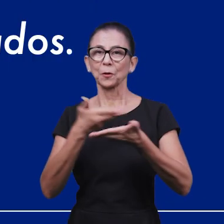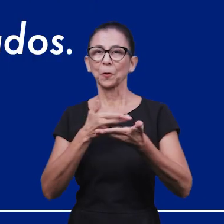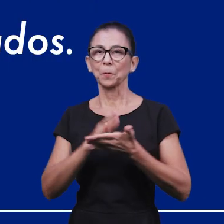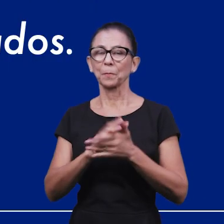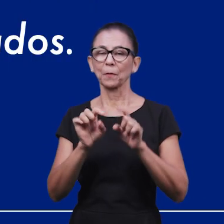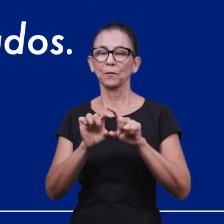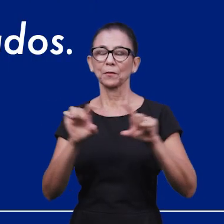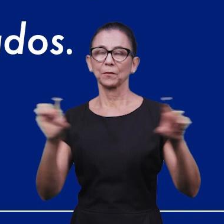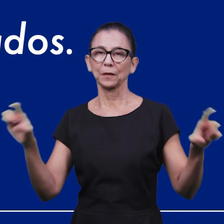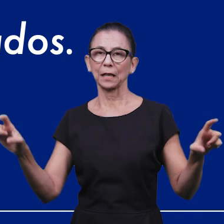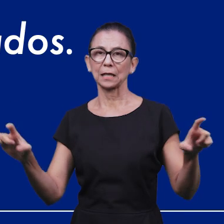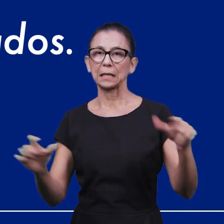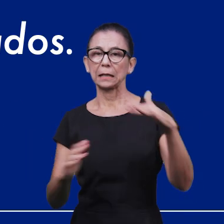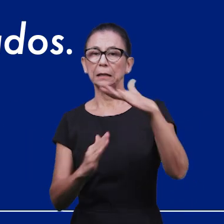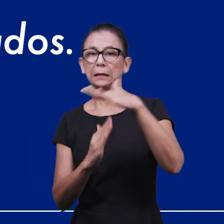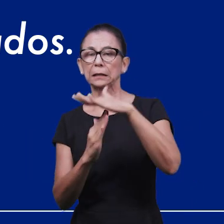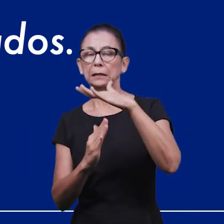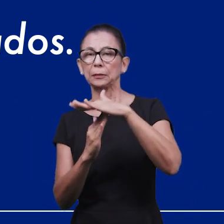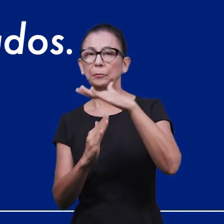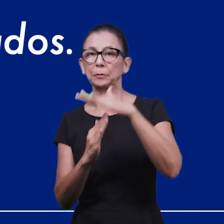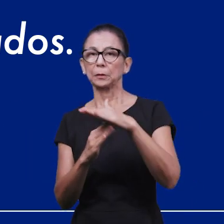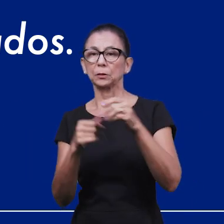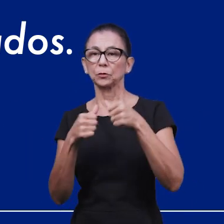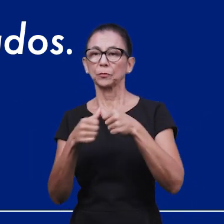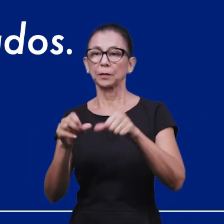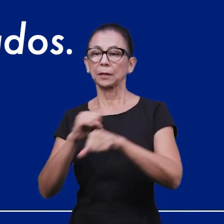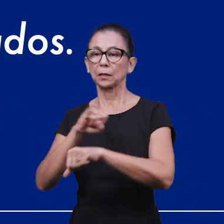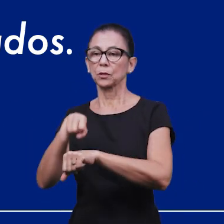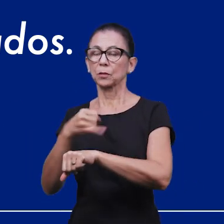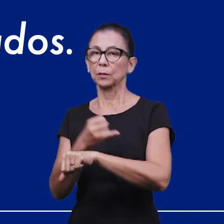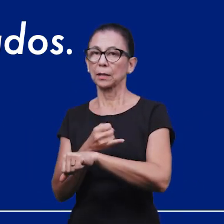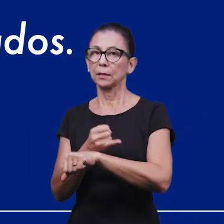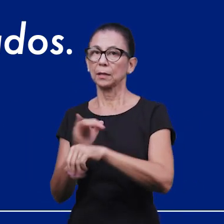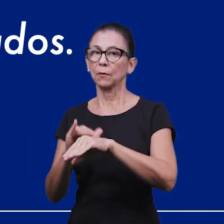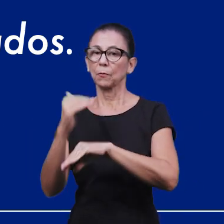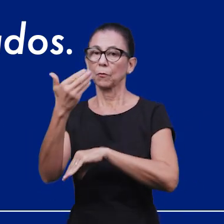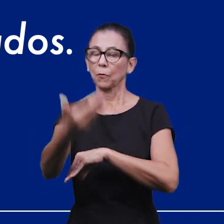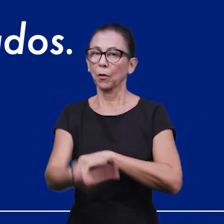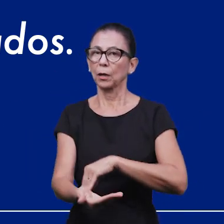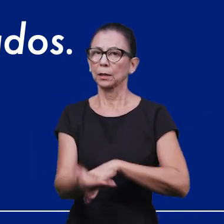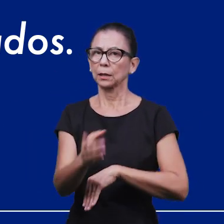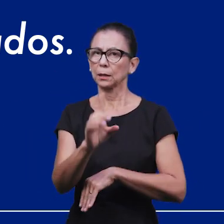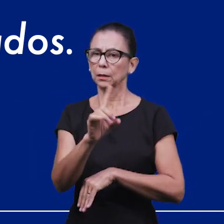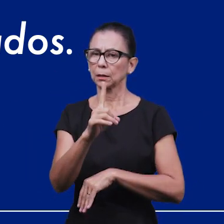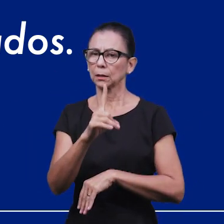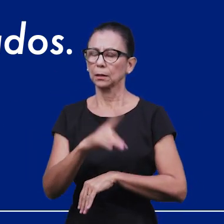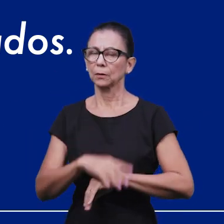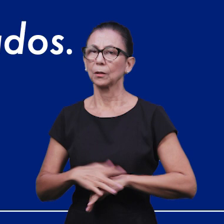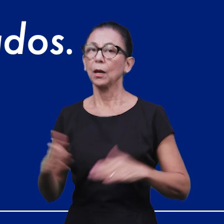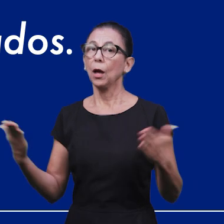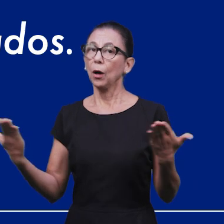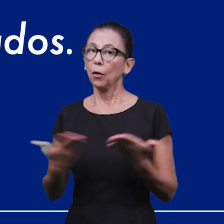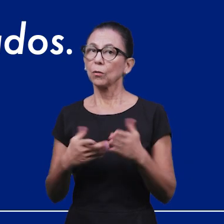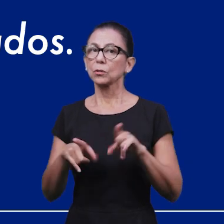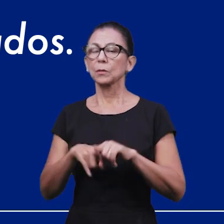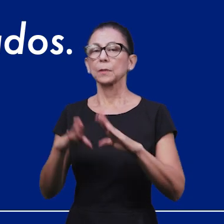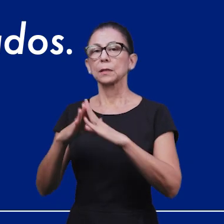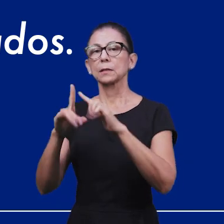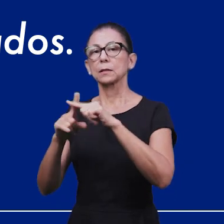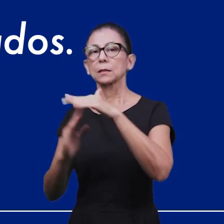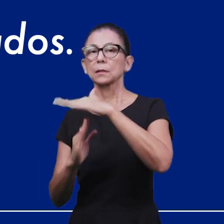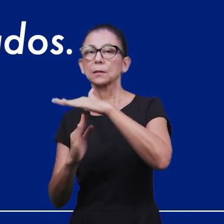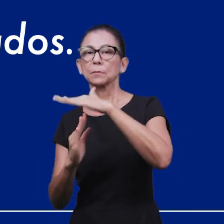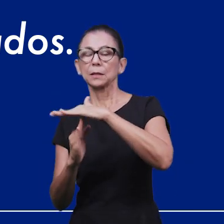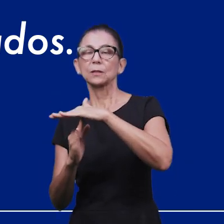os limites são ficar em Jerusalém e não ultrapassar o Ribeiro de Cedron. Hoje a igreja também tem os limites demarcados